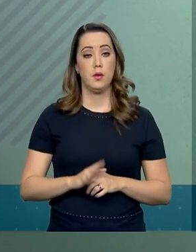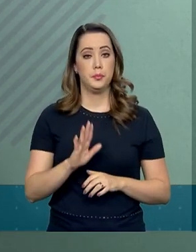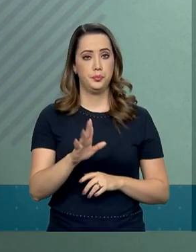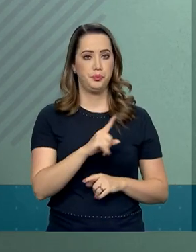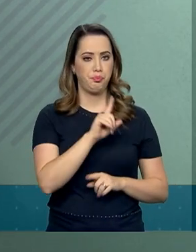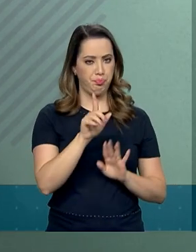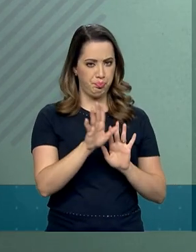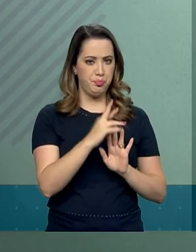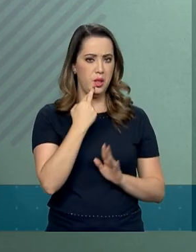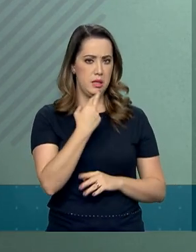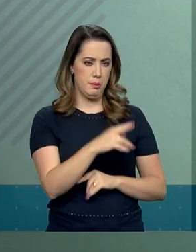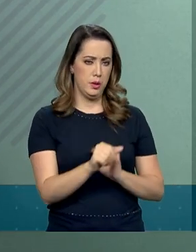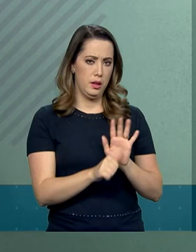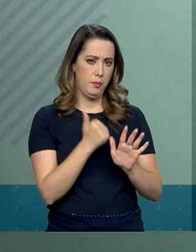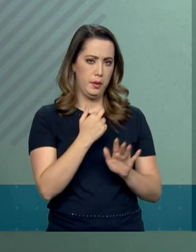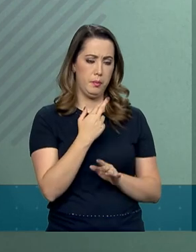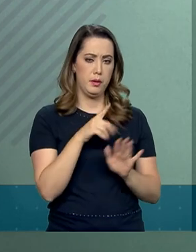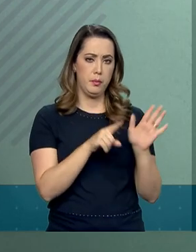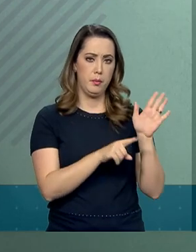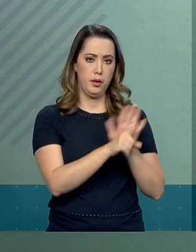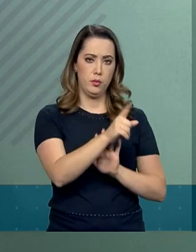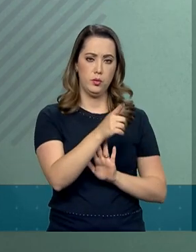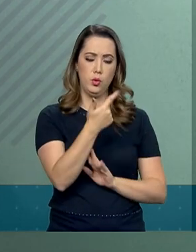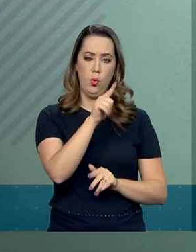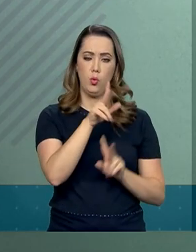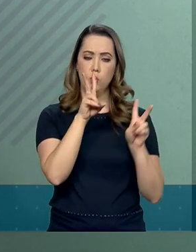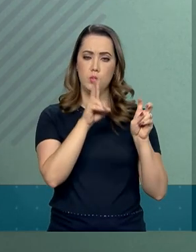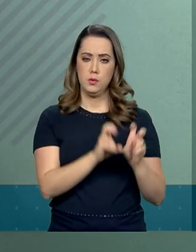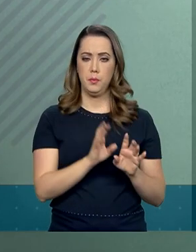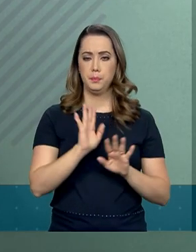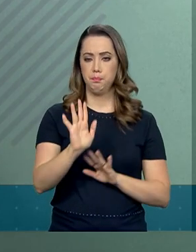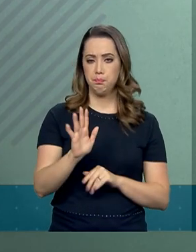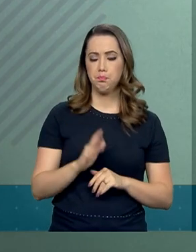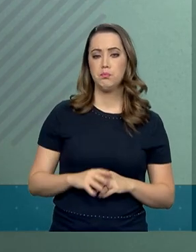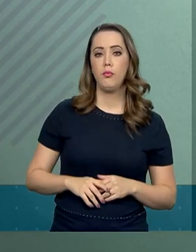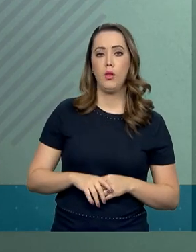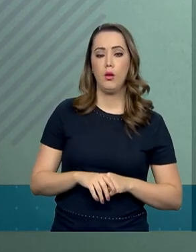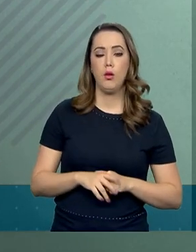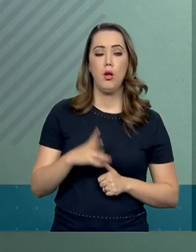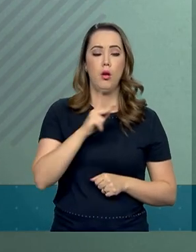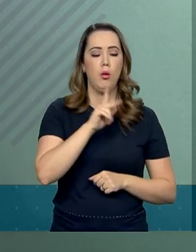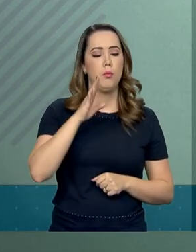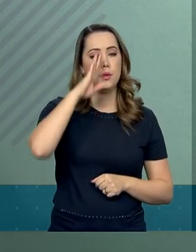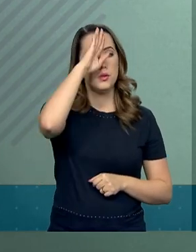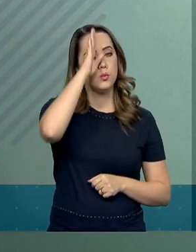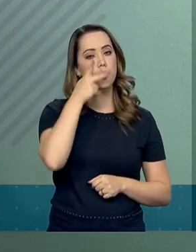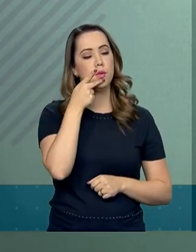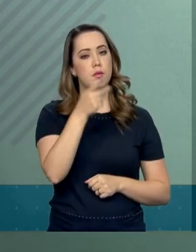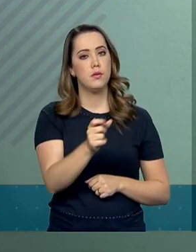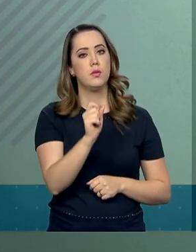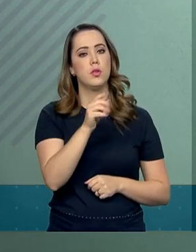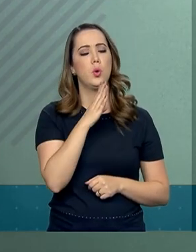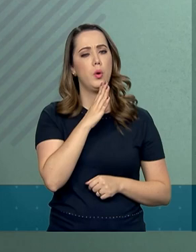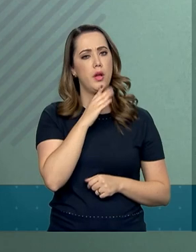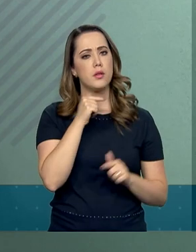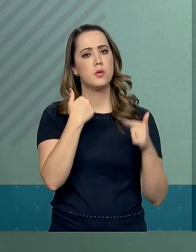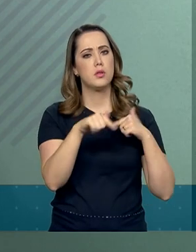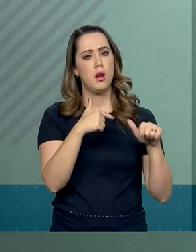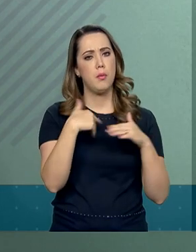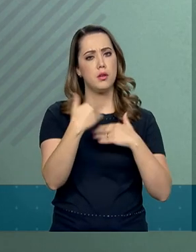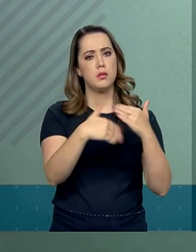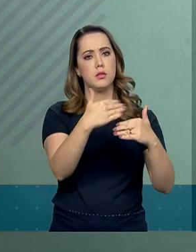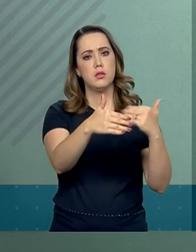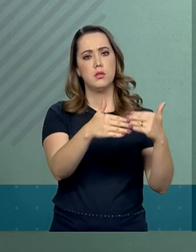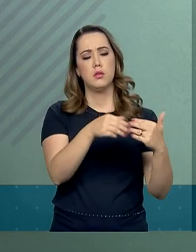com o nosso presidente dentre outros assuntos ele demonstrou o reconhecimento ao trabalho que vem sendo desenvolvido